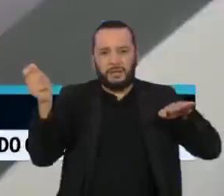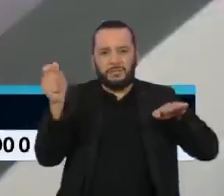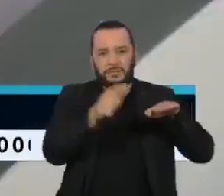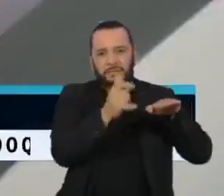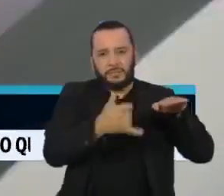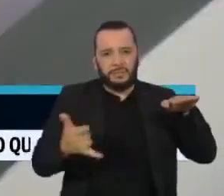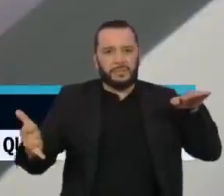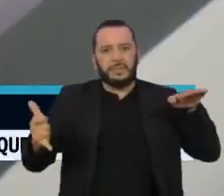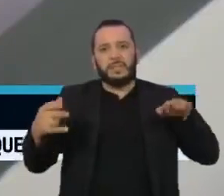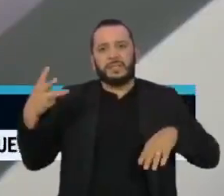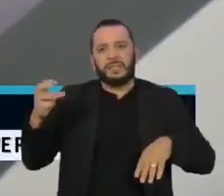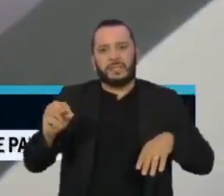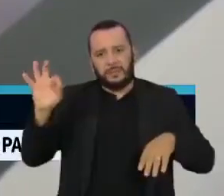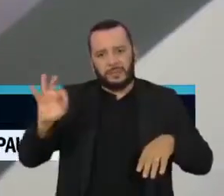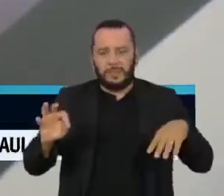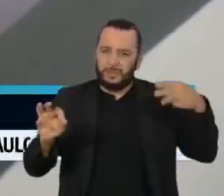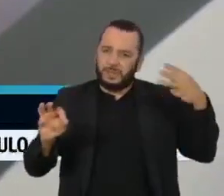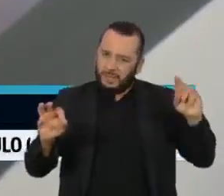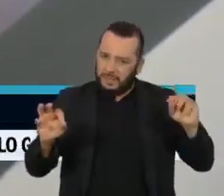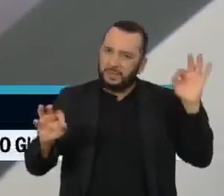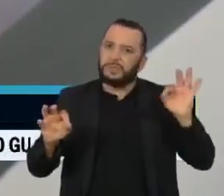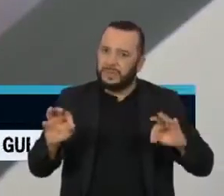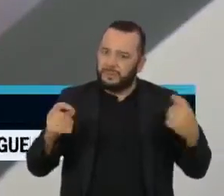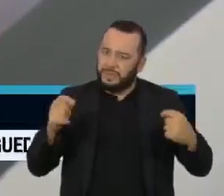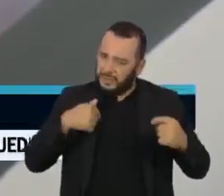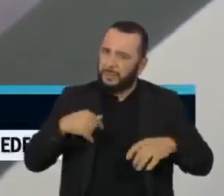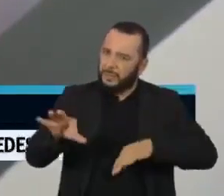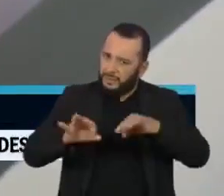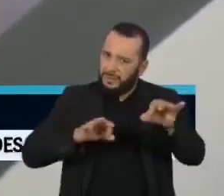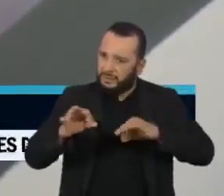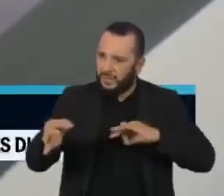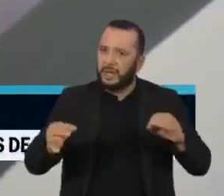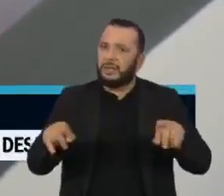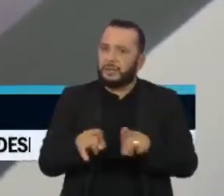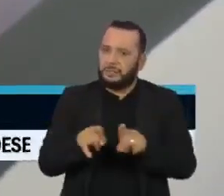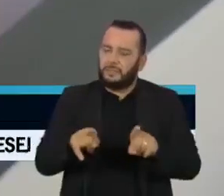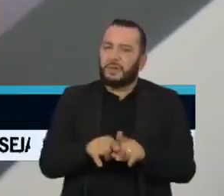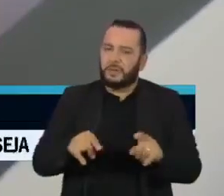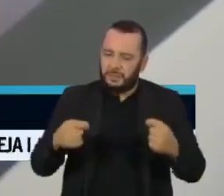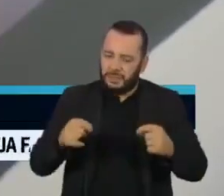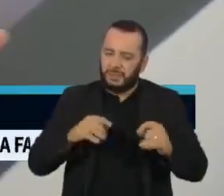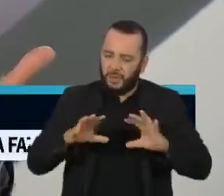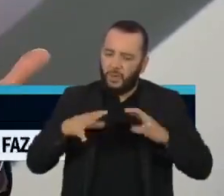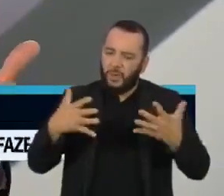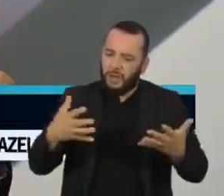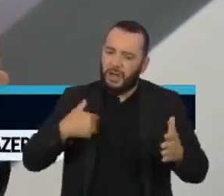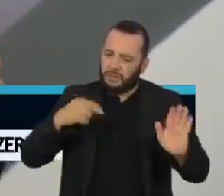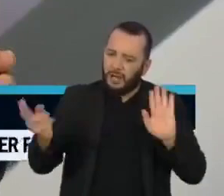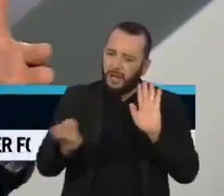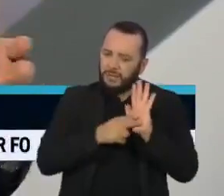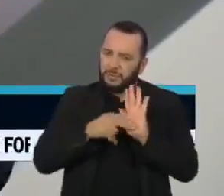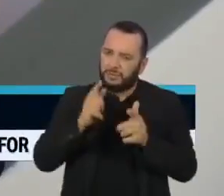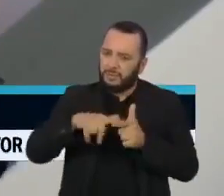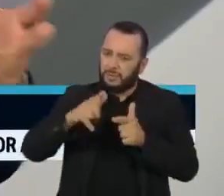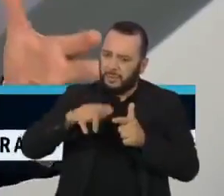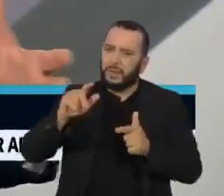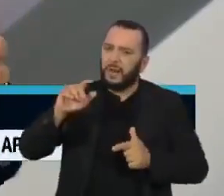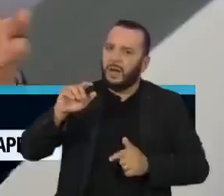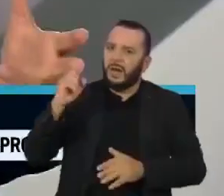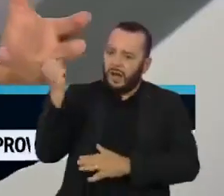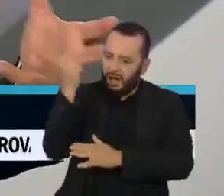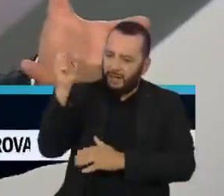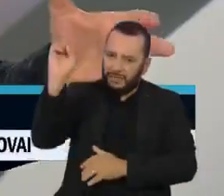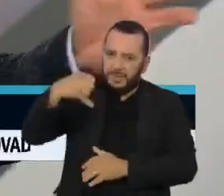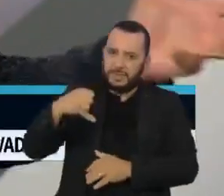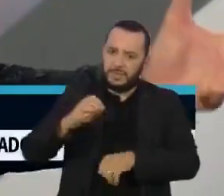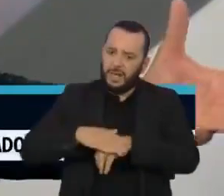médio e longo prazo. E também coragem para admitir a gravidade da situação e tomar medidas. Eu sei que tem